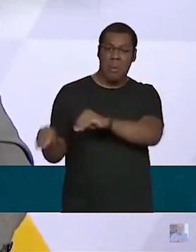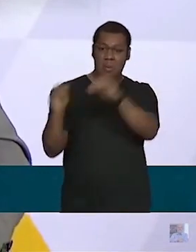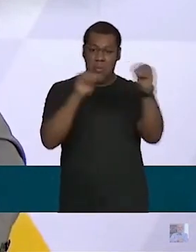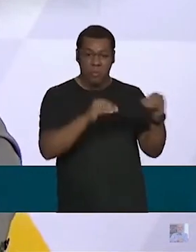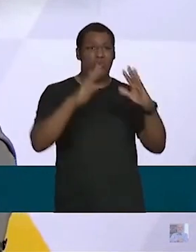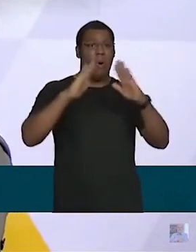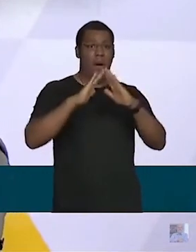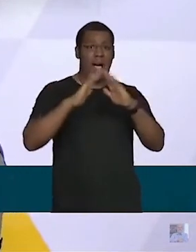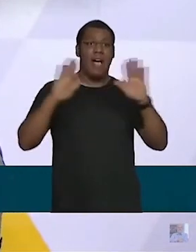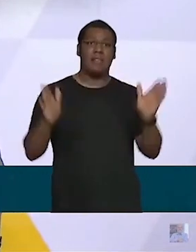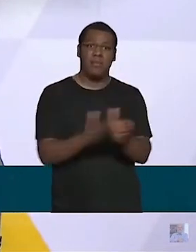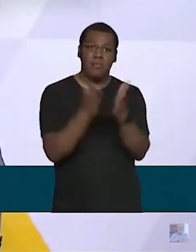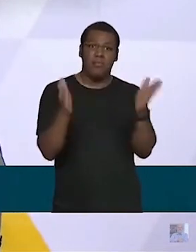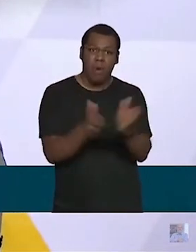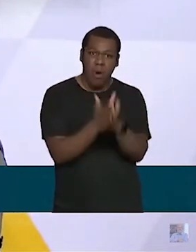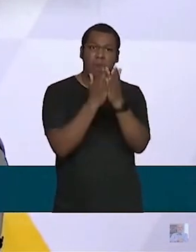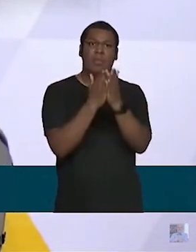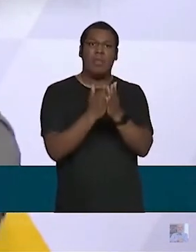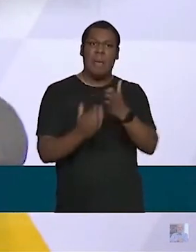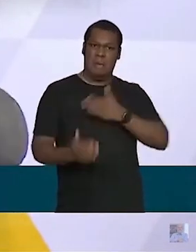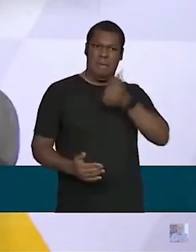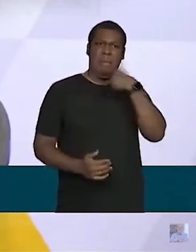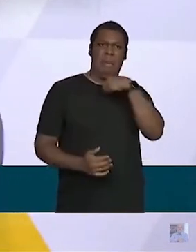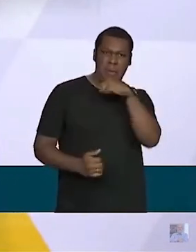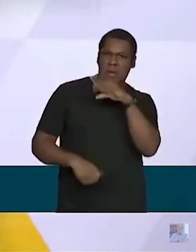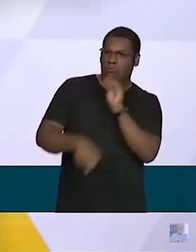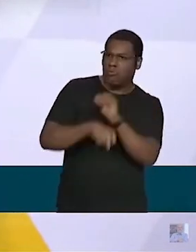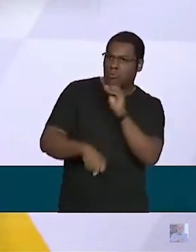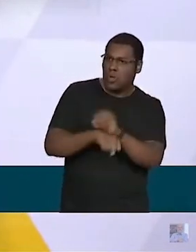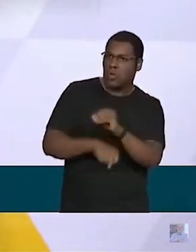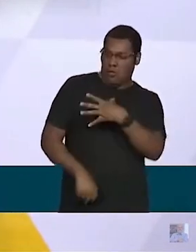criou 8 filhos, e todos,